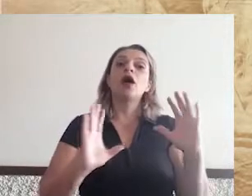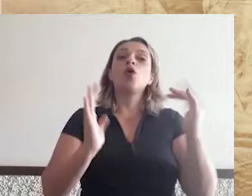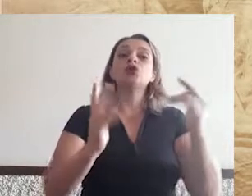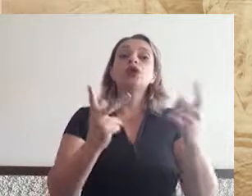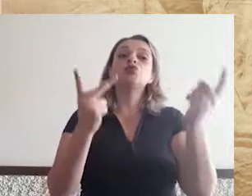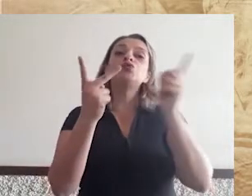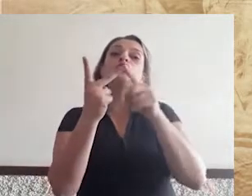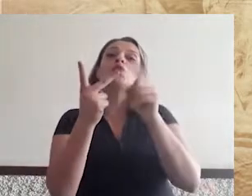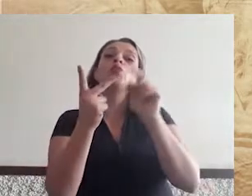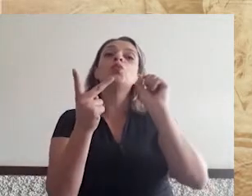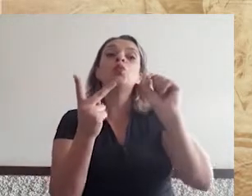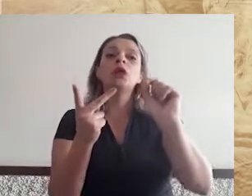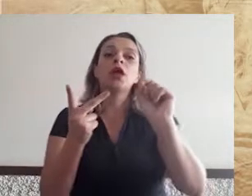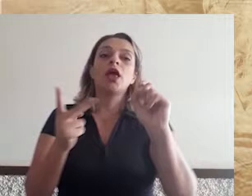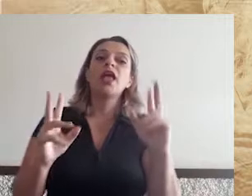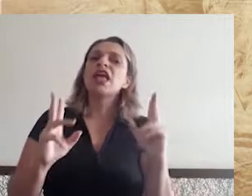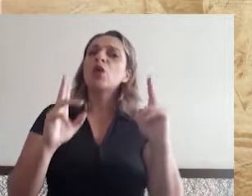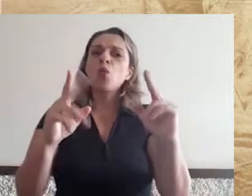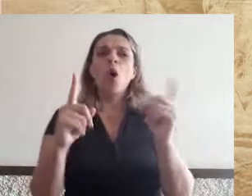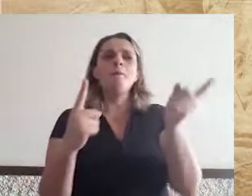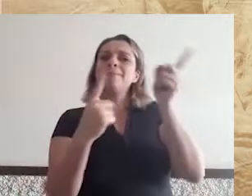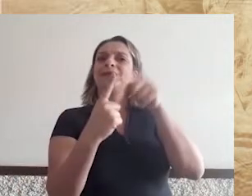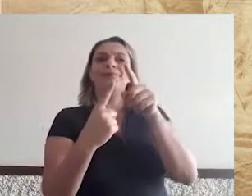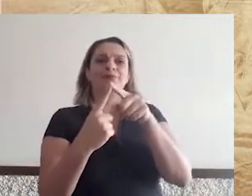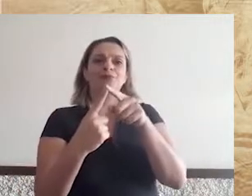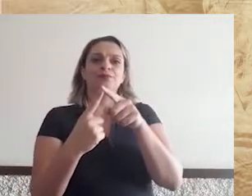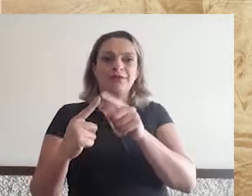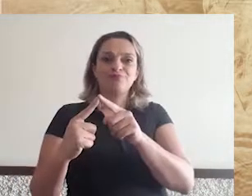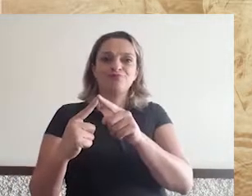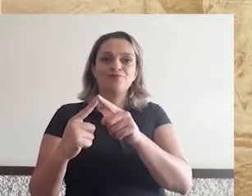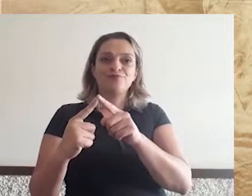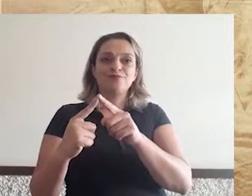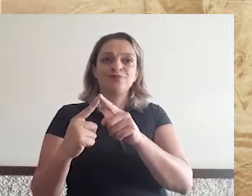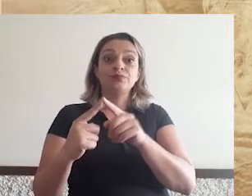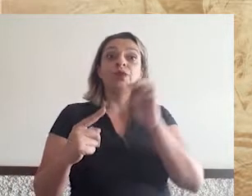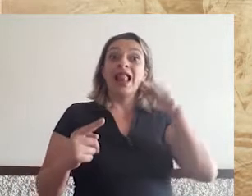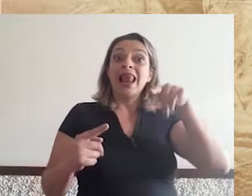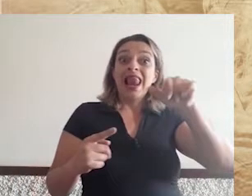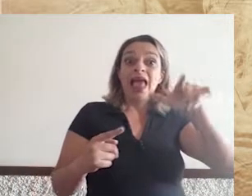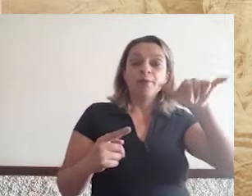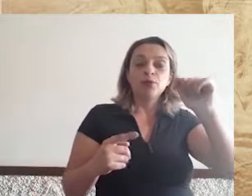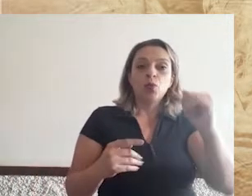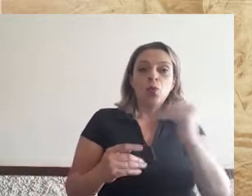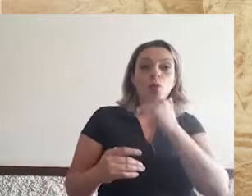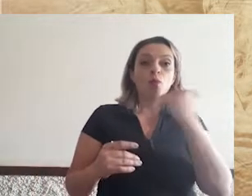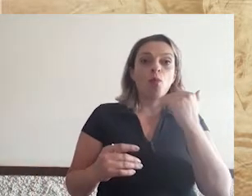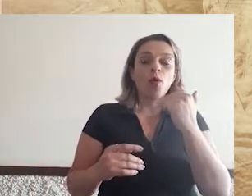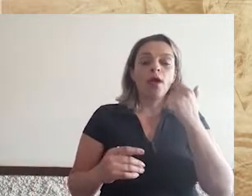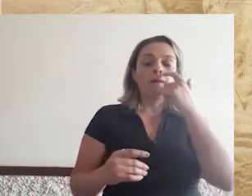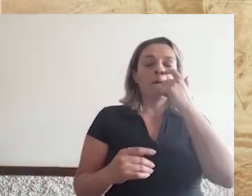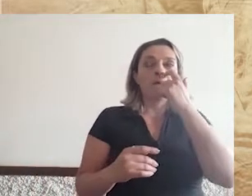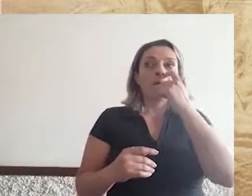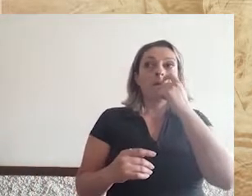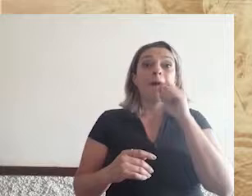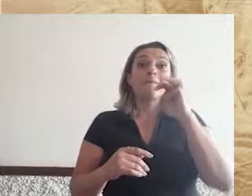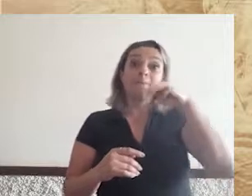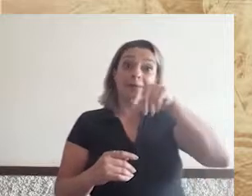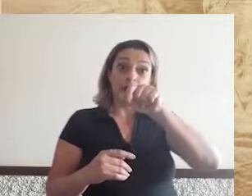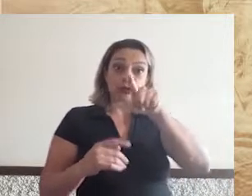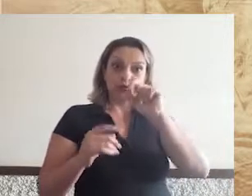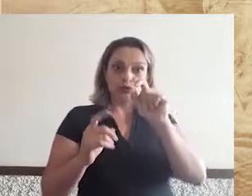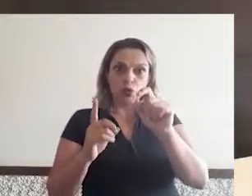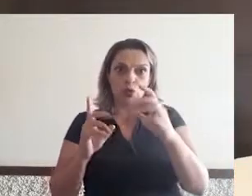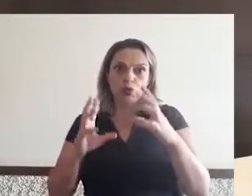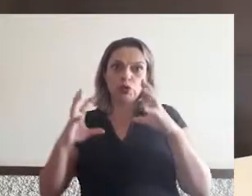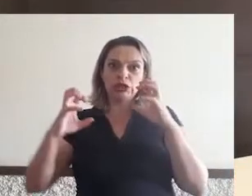segundo triunvirato, quase que o mesmo do primeiro triunvirato. Com a morte de Lépido, Marco Antônio e Otávio entram numa